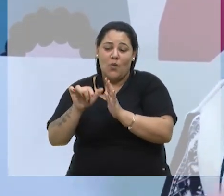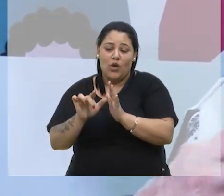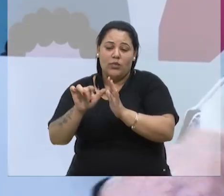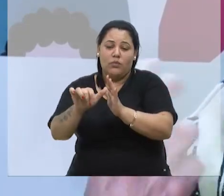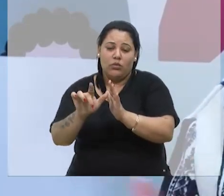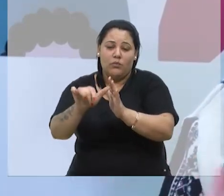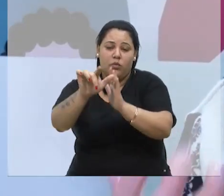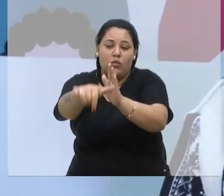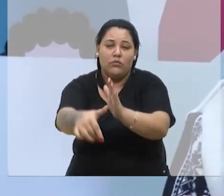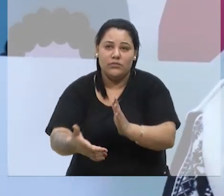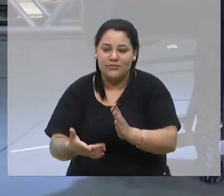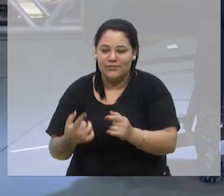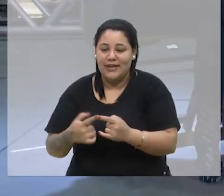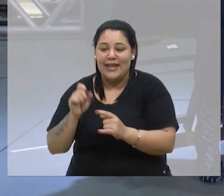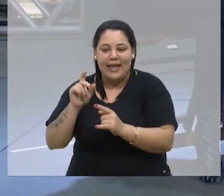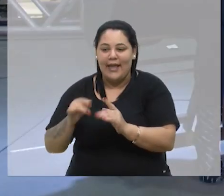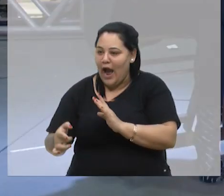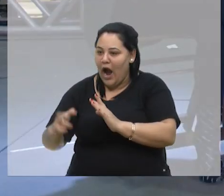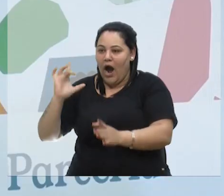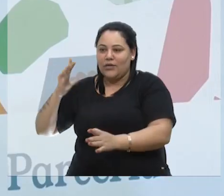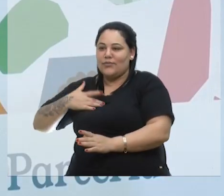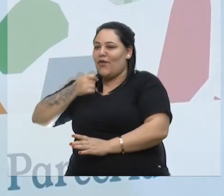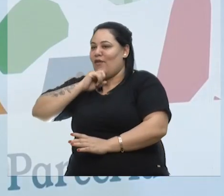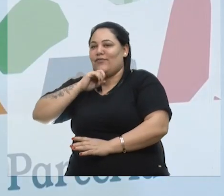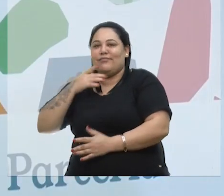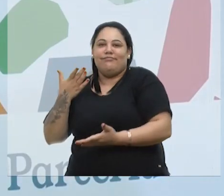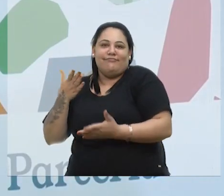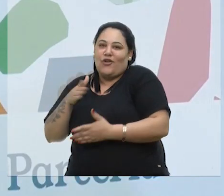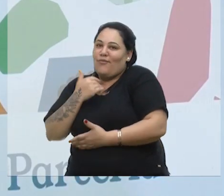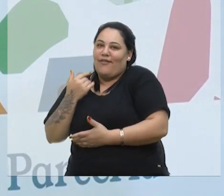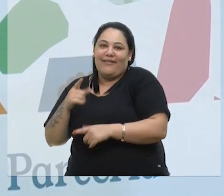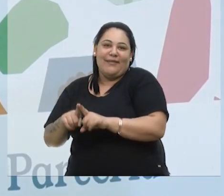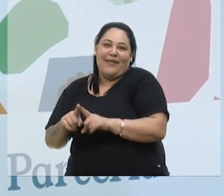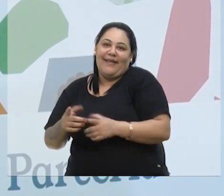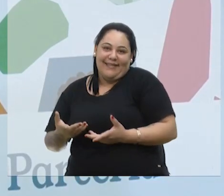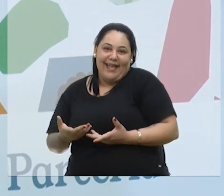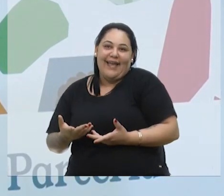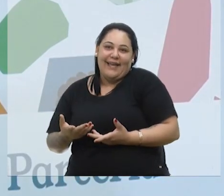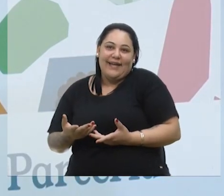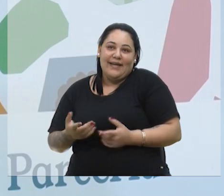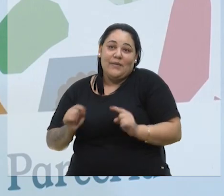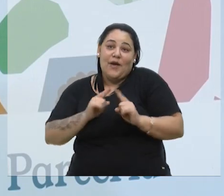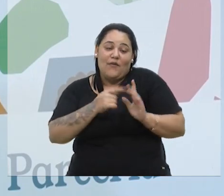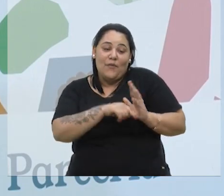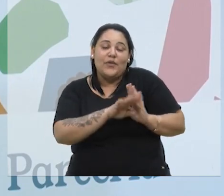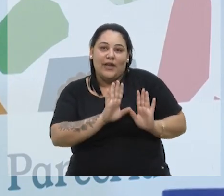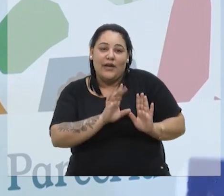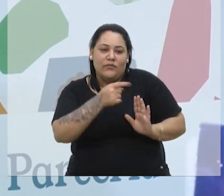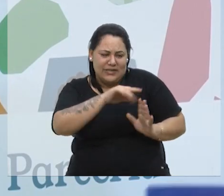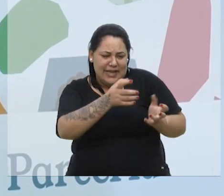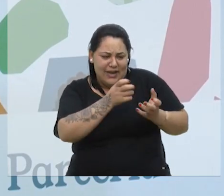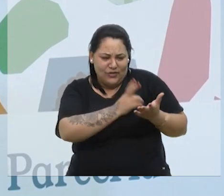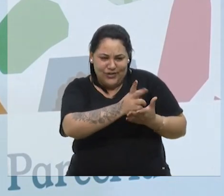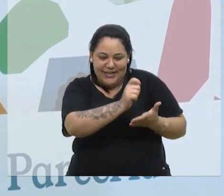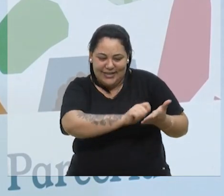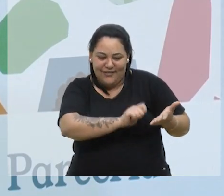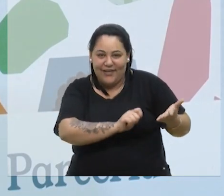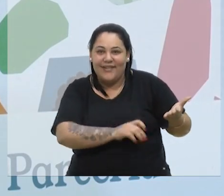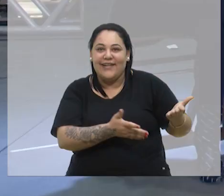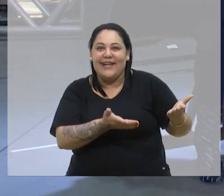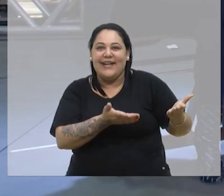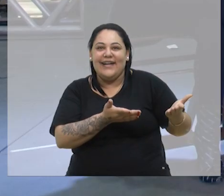é fundamental. Por isso, quando eu vejo pessoas e vejo escolas, alunos vindo para a Feira do Livro, muito bom eu